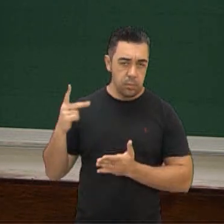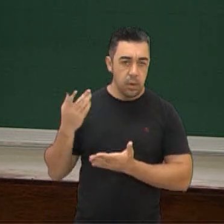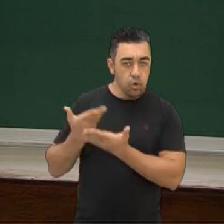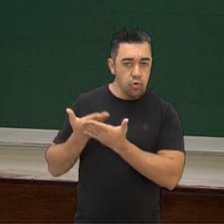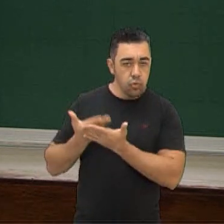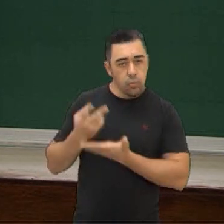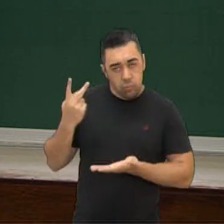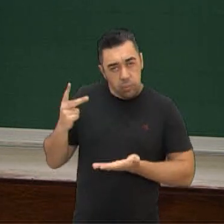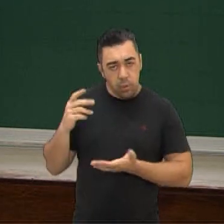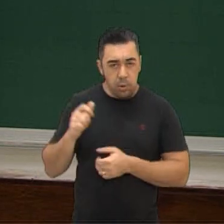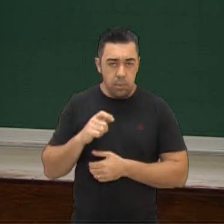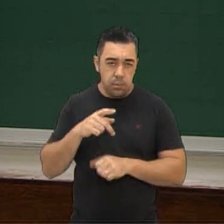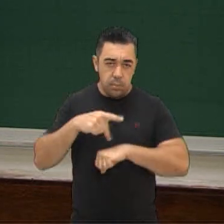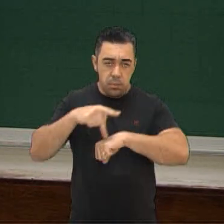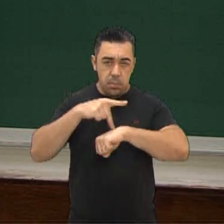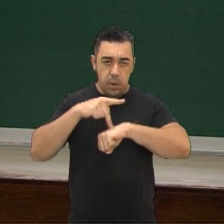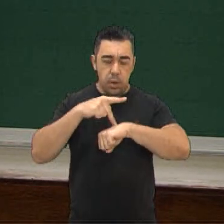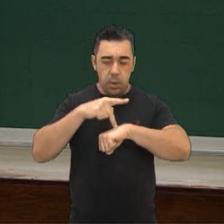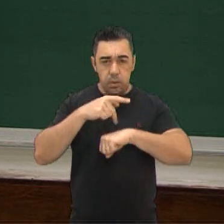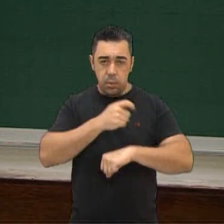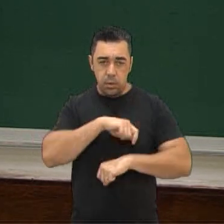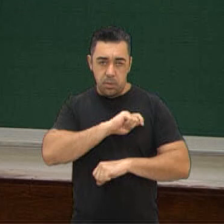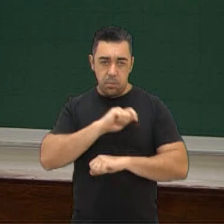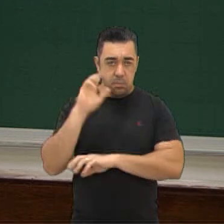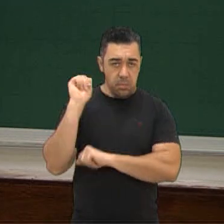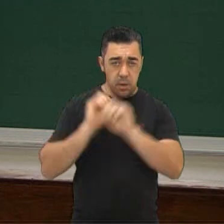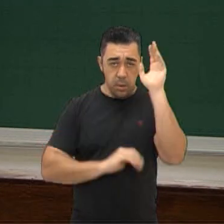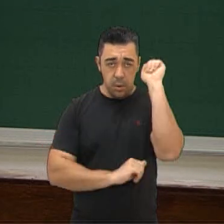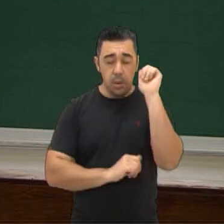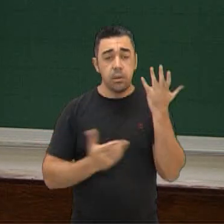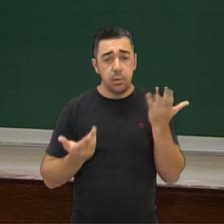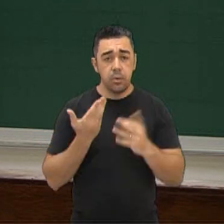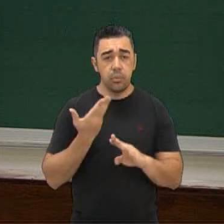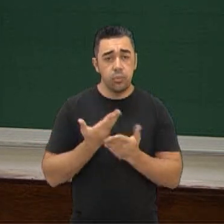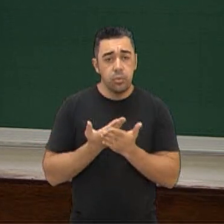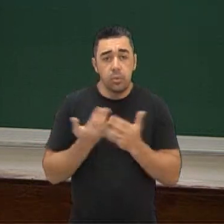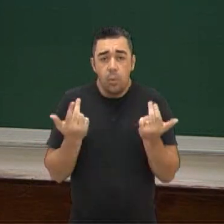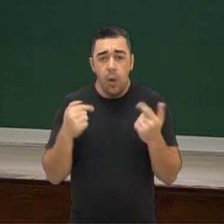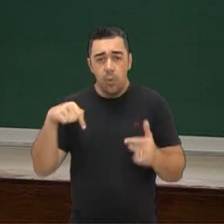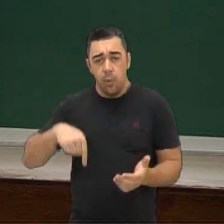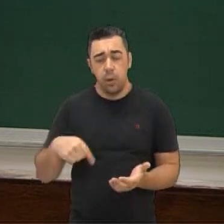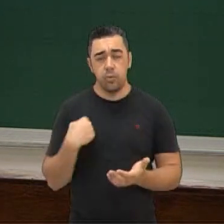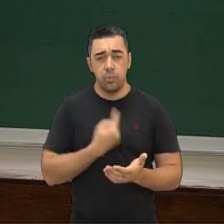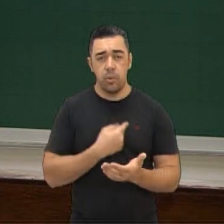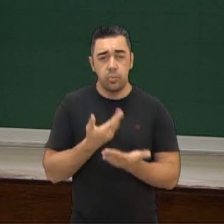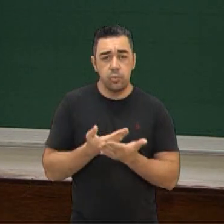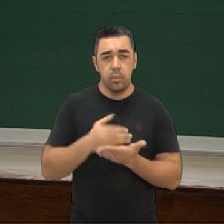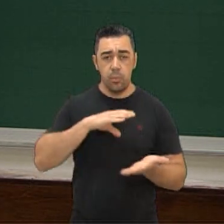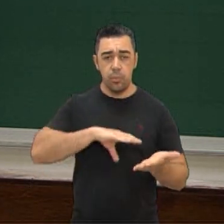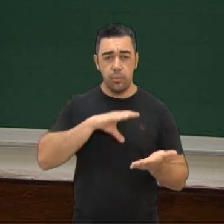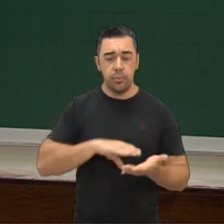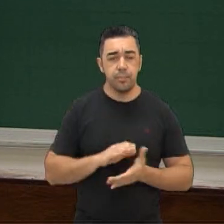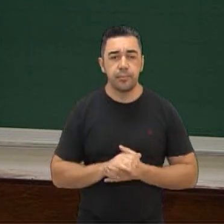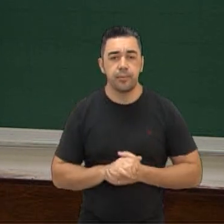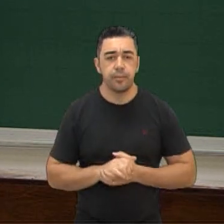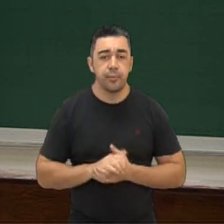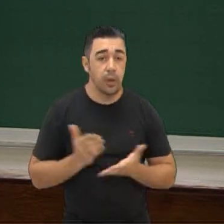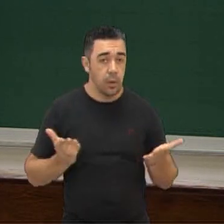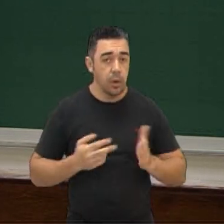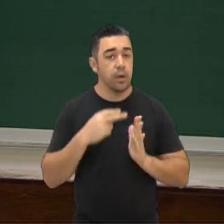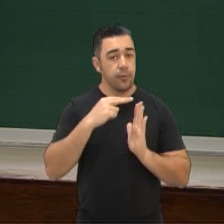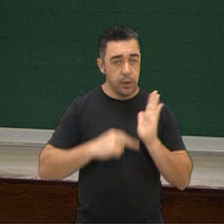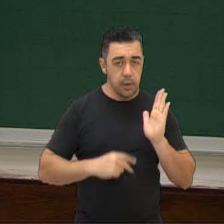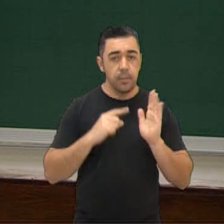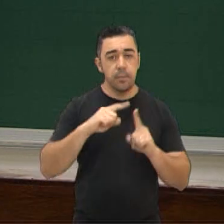a língua materna deles, a língua espanhola, assim como nós estudamos a língua portuguesa. Na sequência, nós vamos fazer a leitura